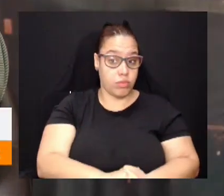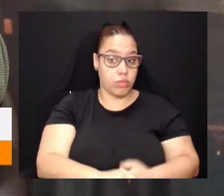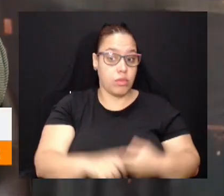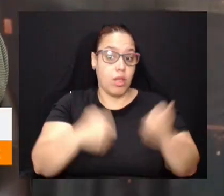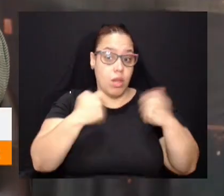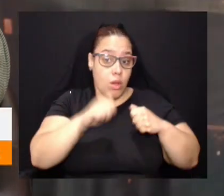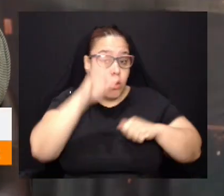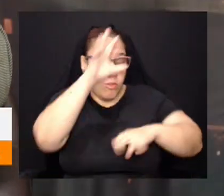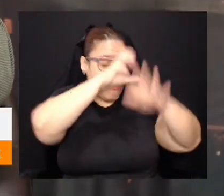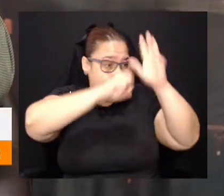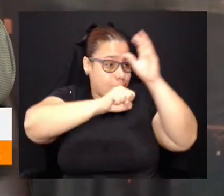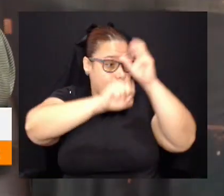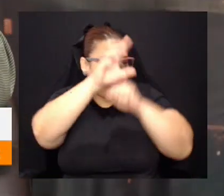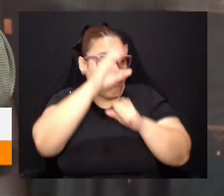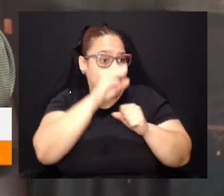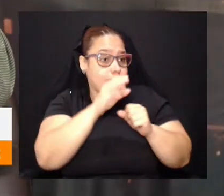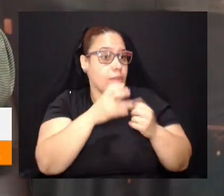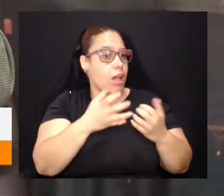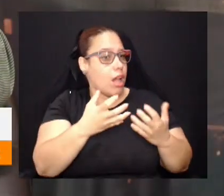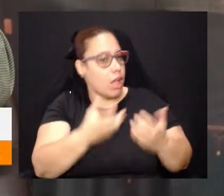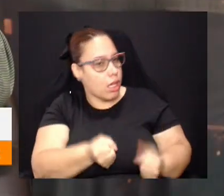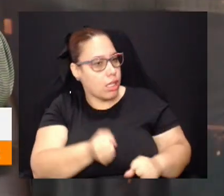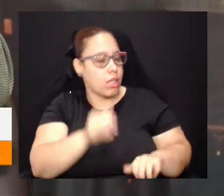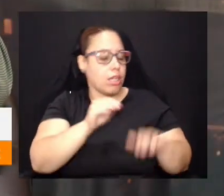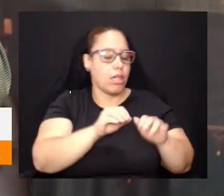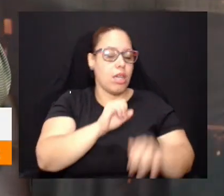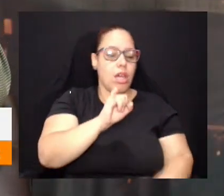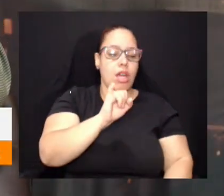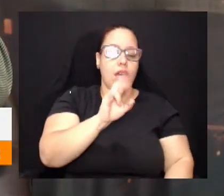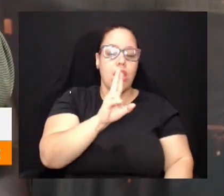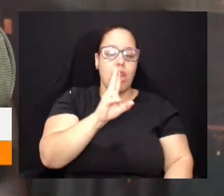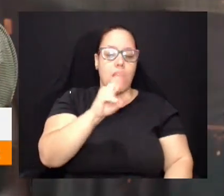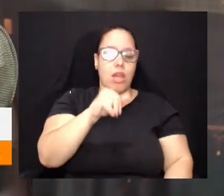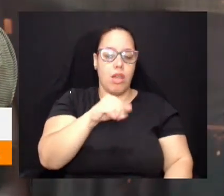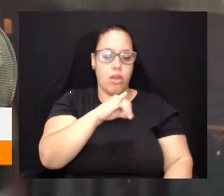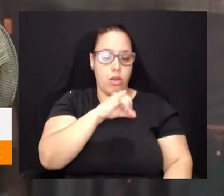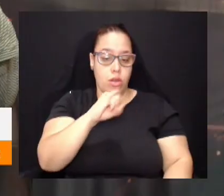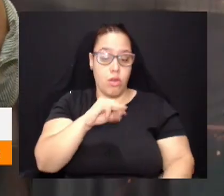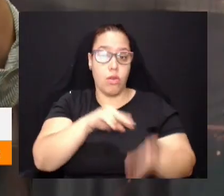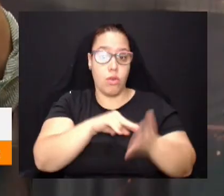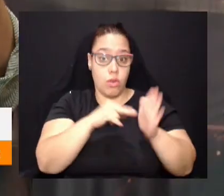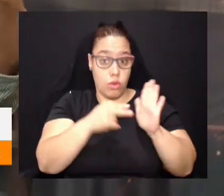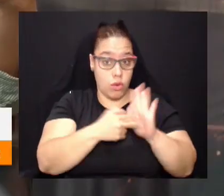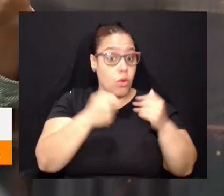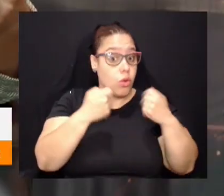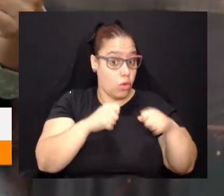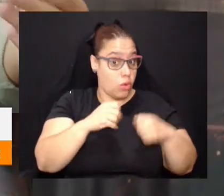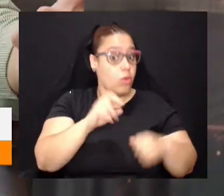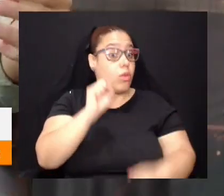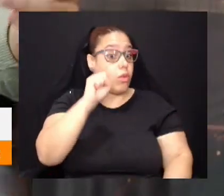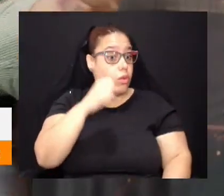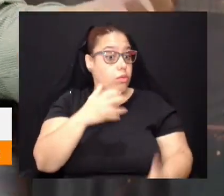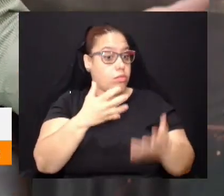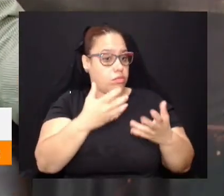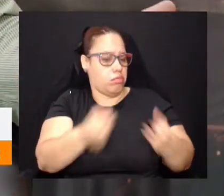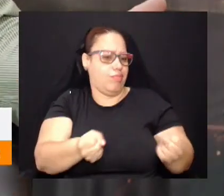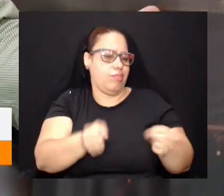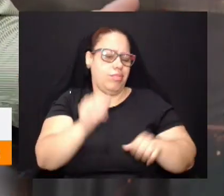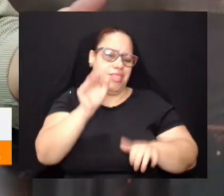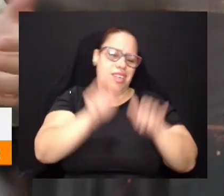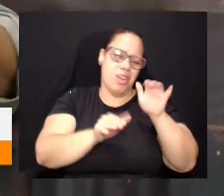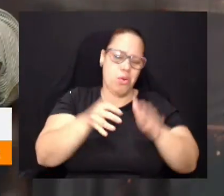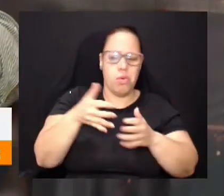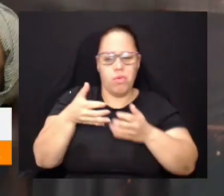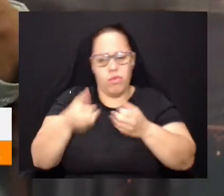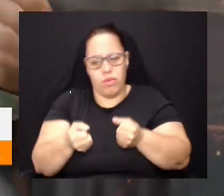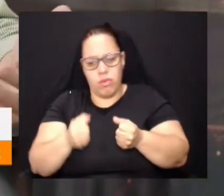a ceder. Acho que a Beyoncé teve uma fala nesse sentido também, né? A gente precisa, sim, ceder em vários momentos para estar com outra